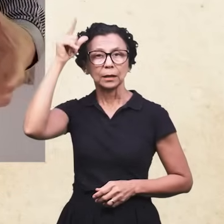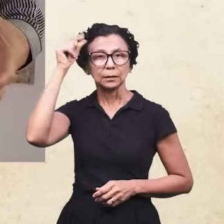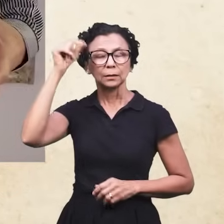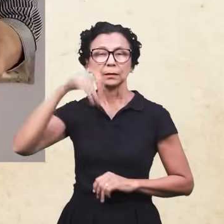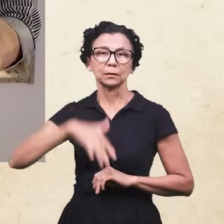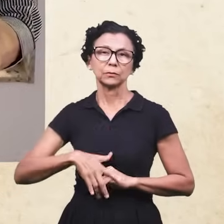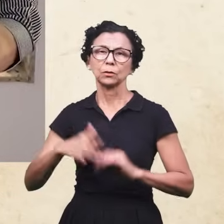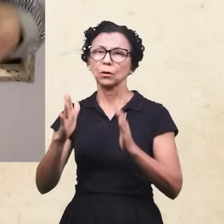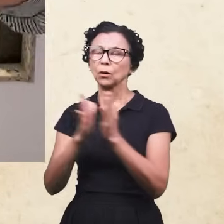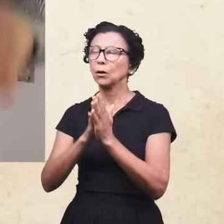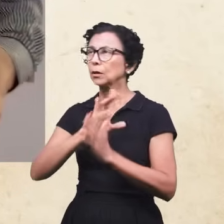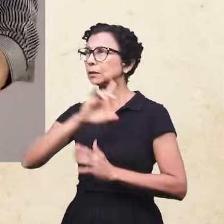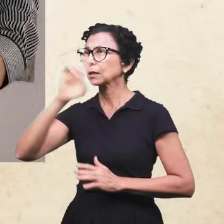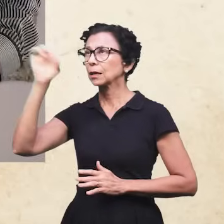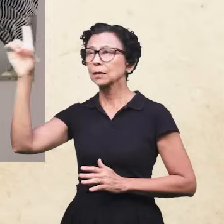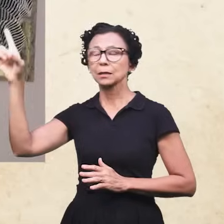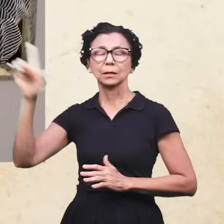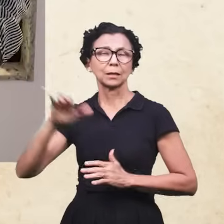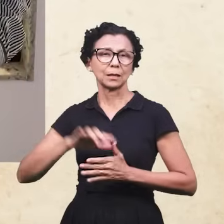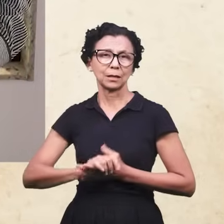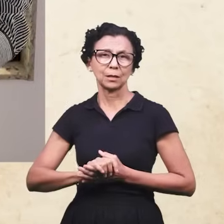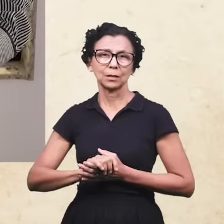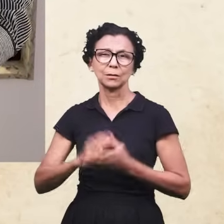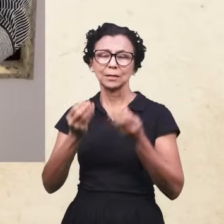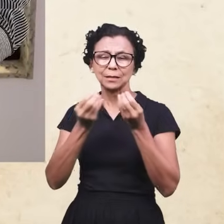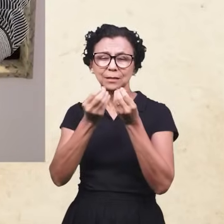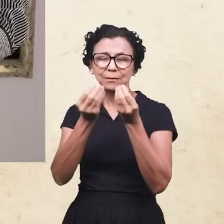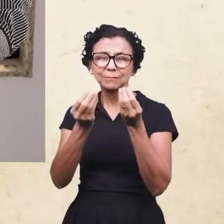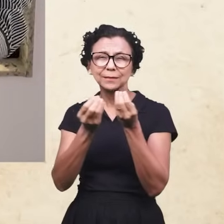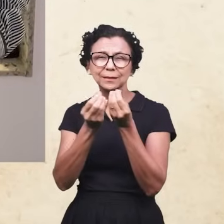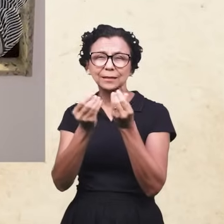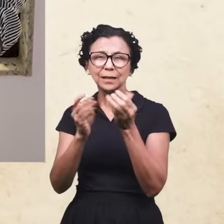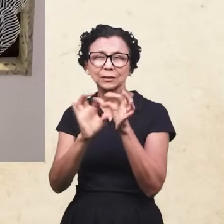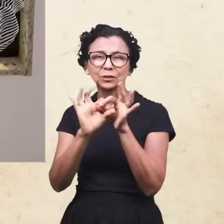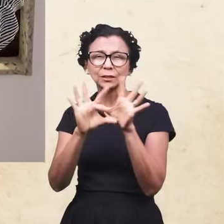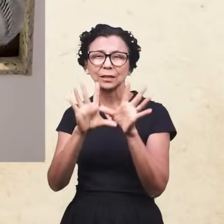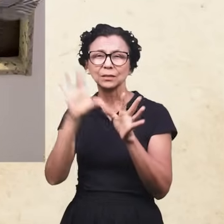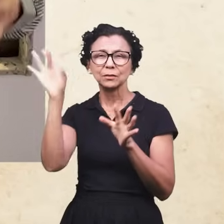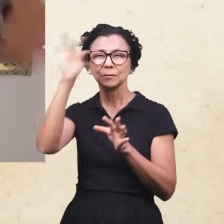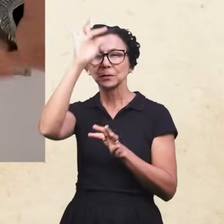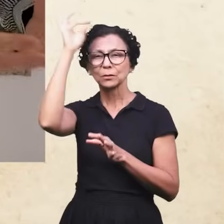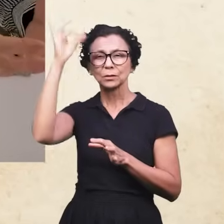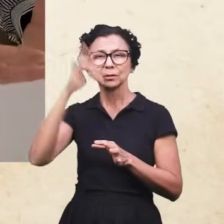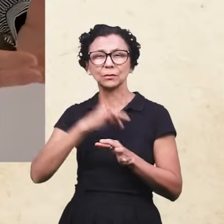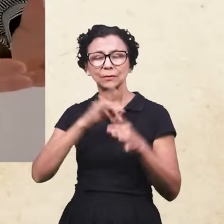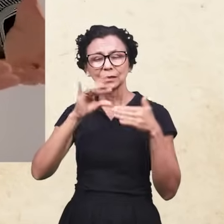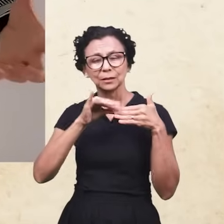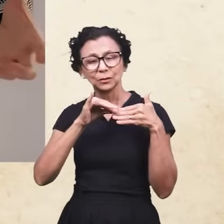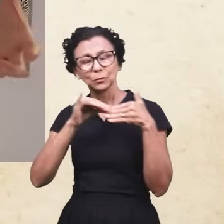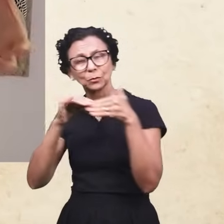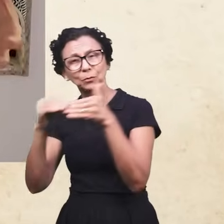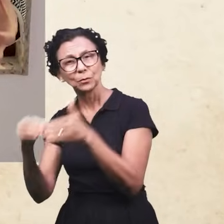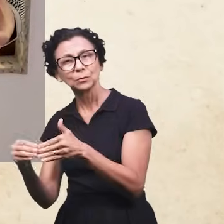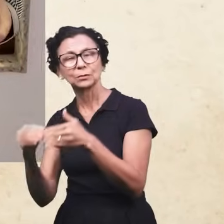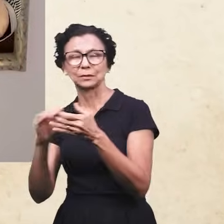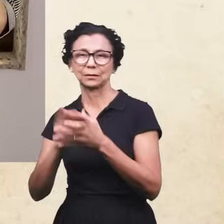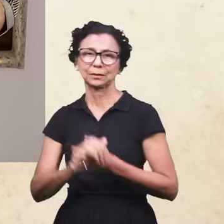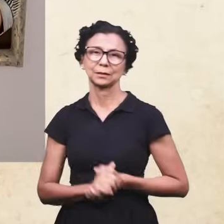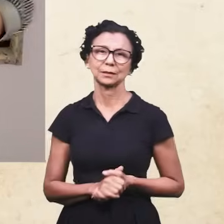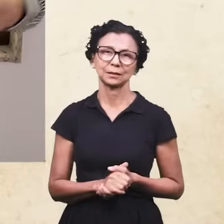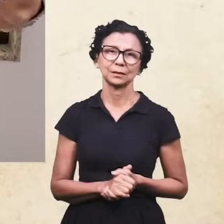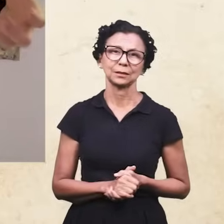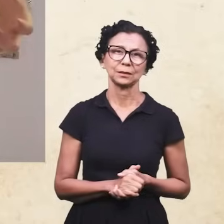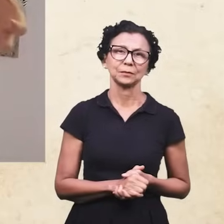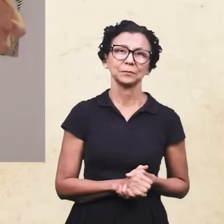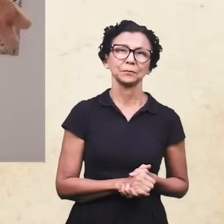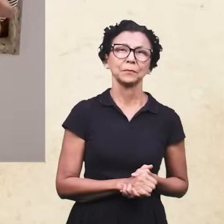Senhor. Busque a Deus. Ouça a voz do Espírito Santo. Seja conduzido pelo Espírito Santo.